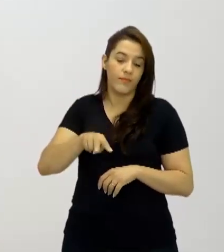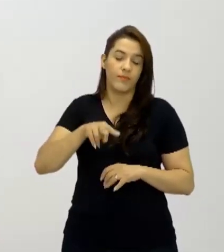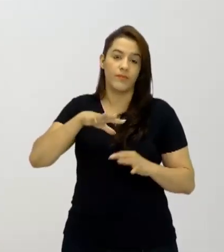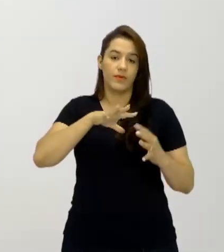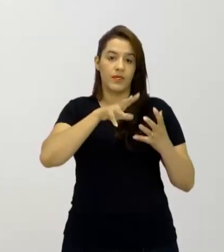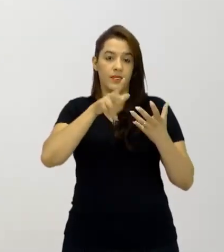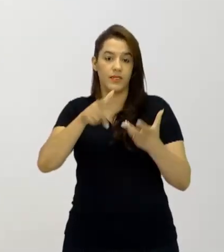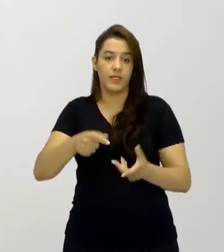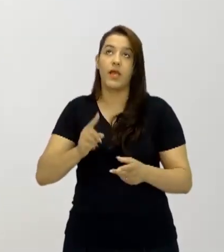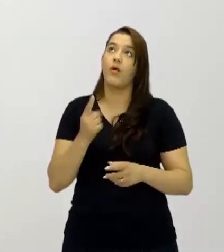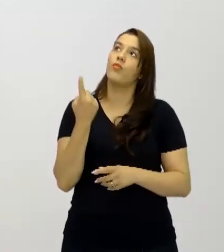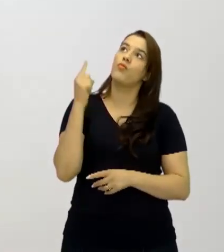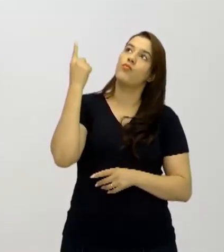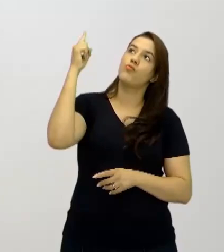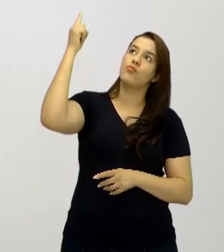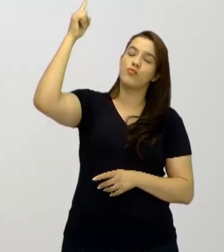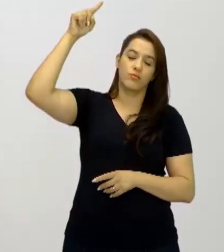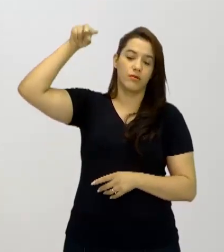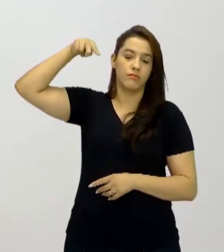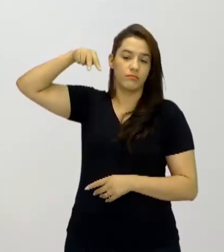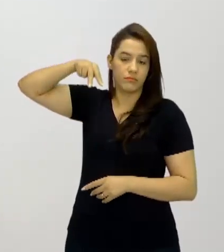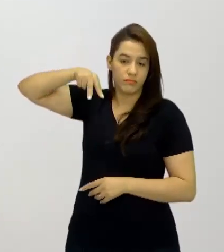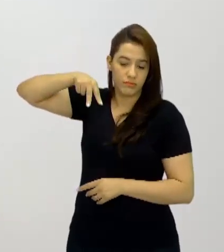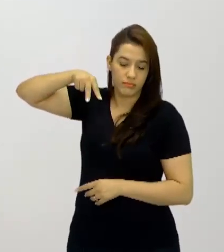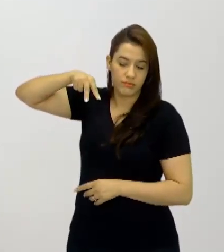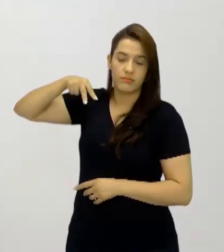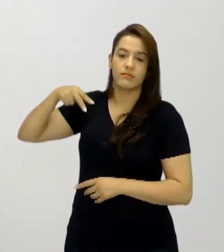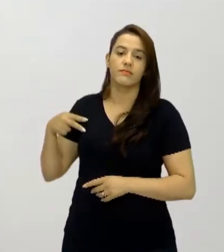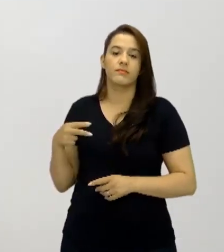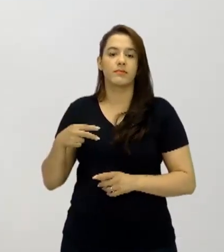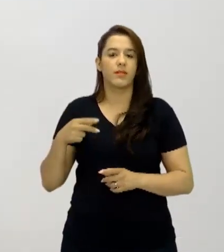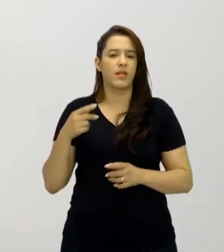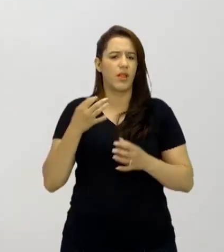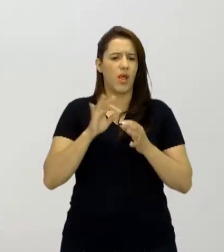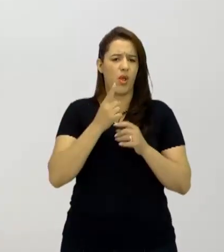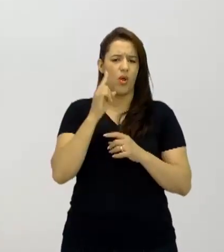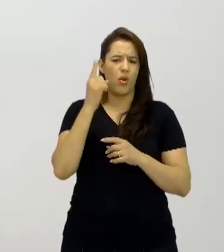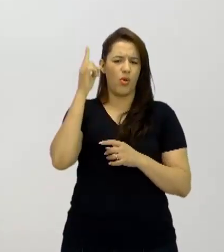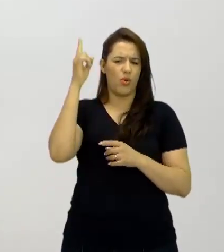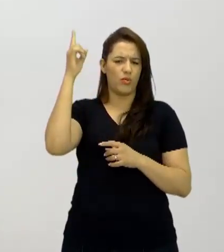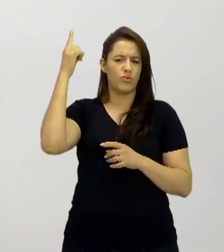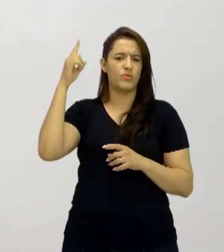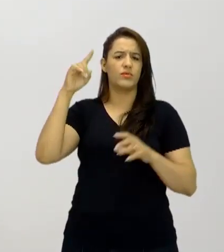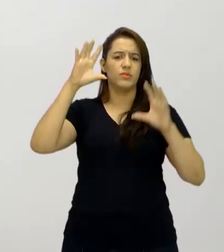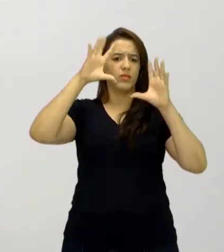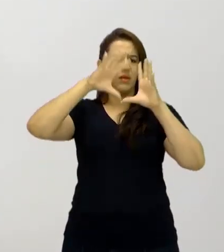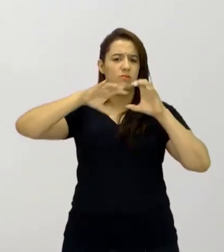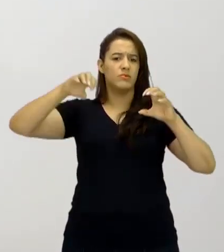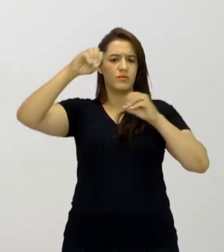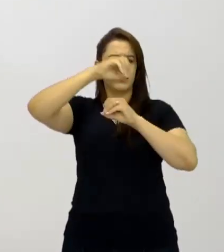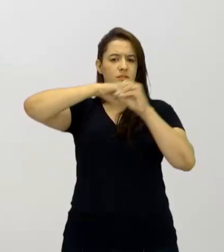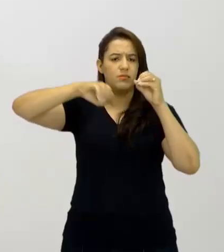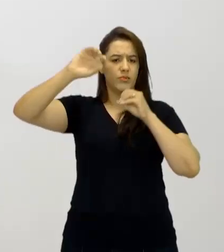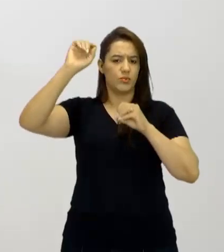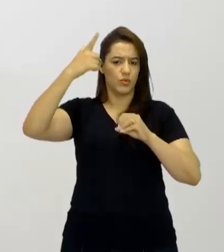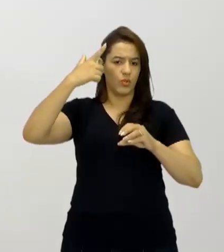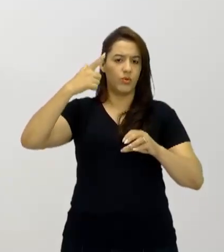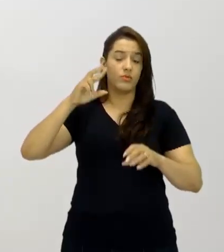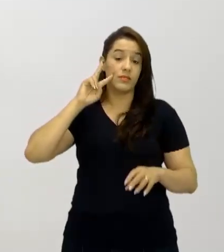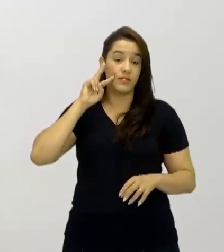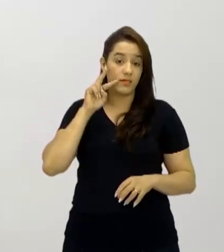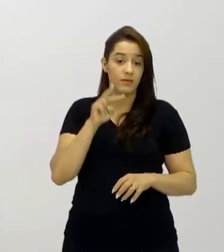de longe lá, de Júpiter, de Saturno, bem longe lá no sistema solar, você veria a